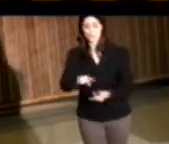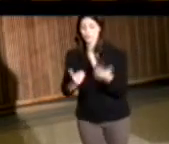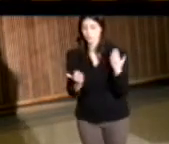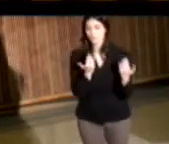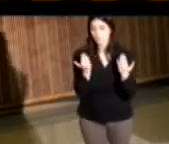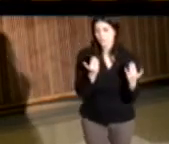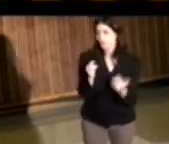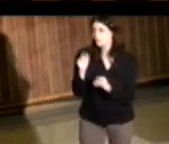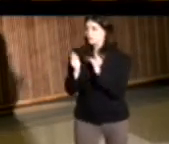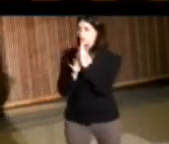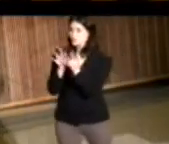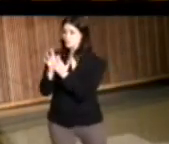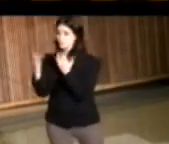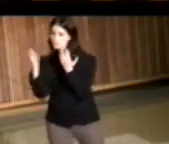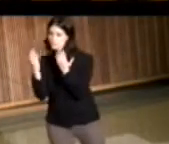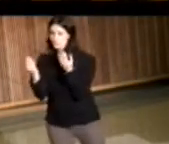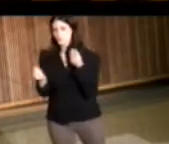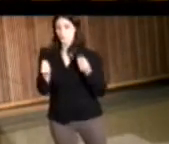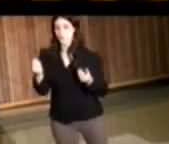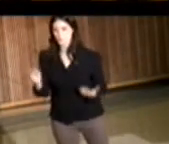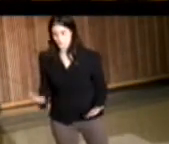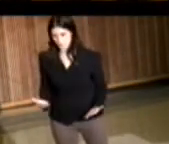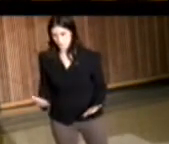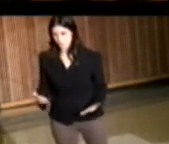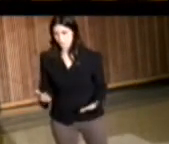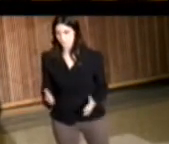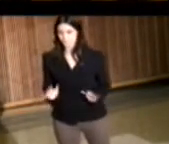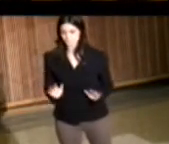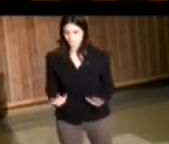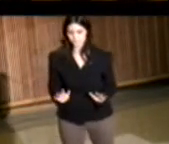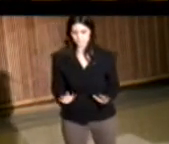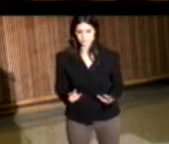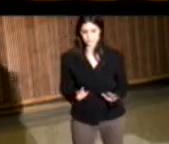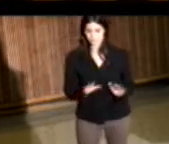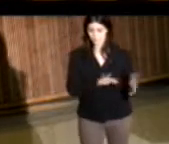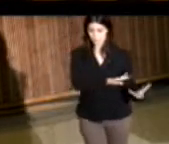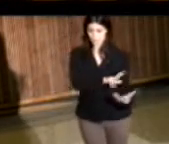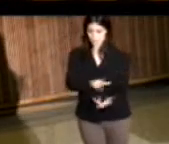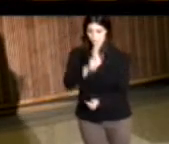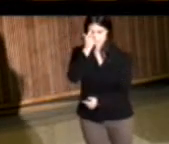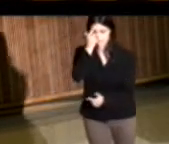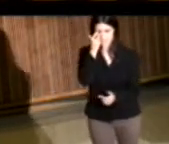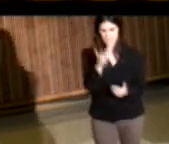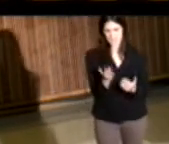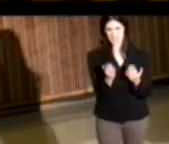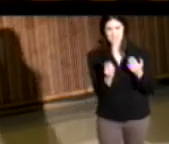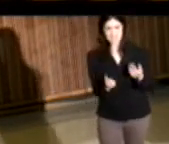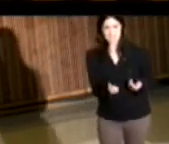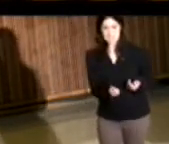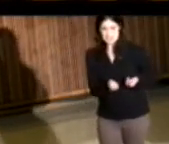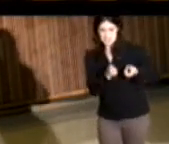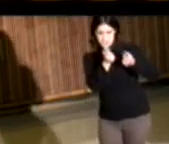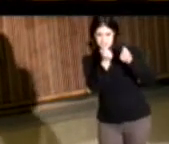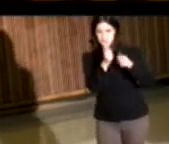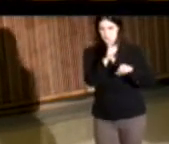Jesus? Então, o critério não é rico nem pobre, inteligente ou não inteligente,